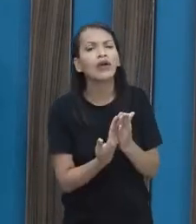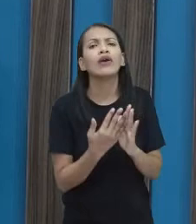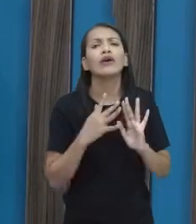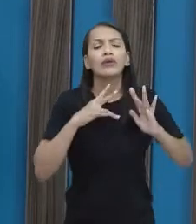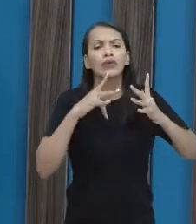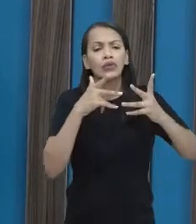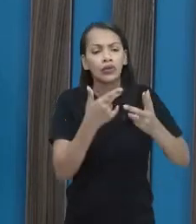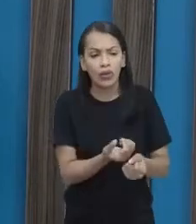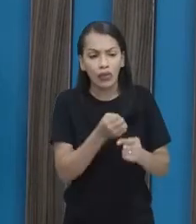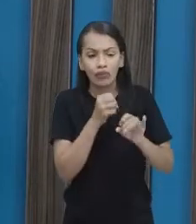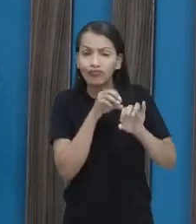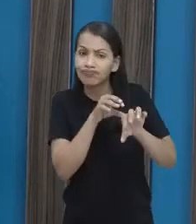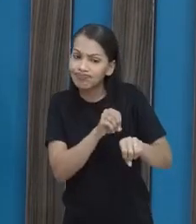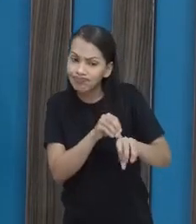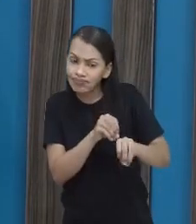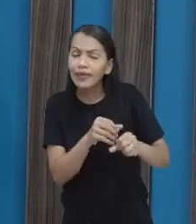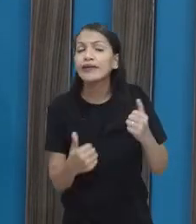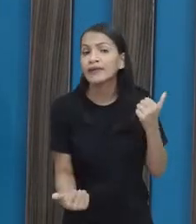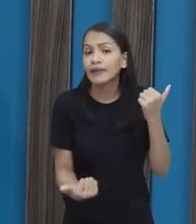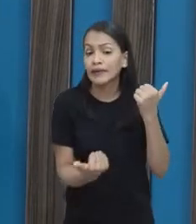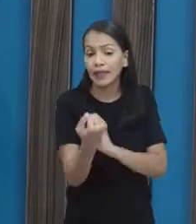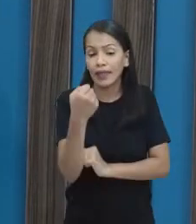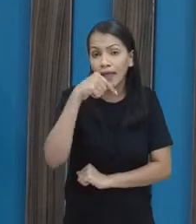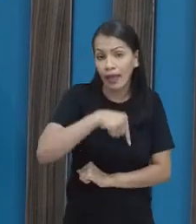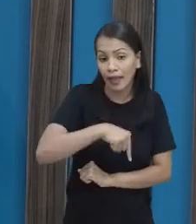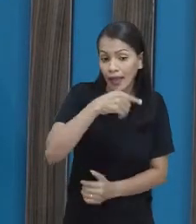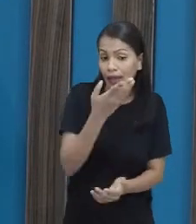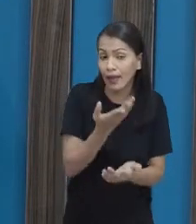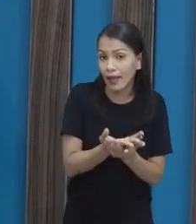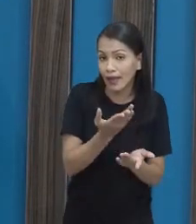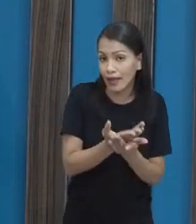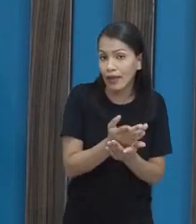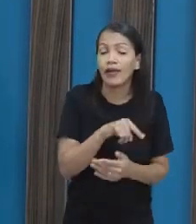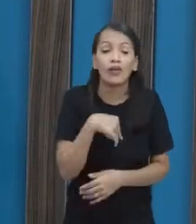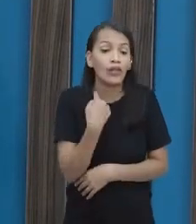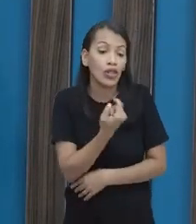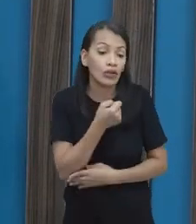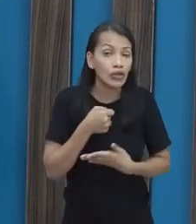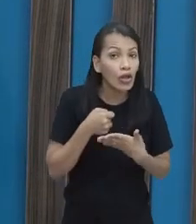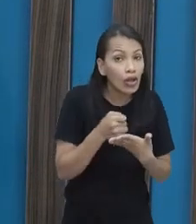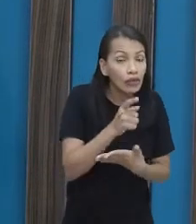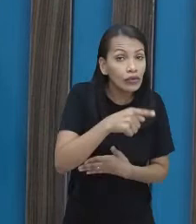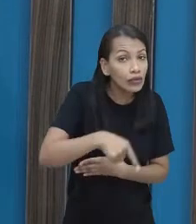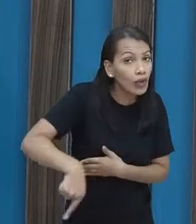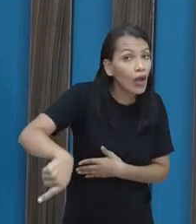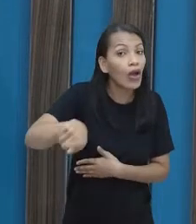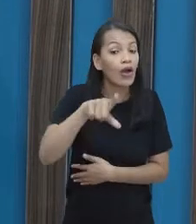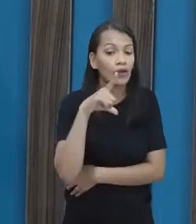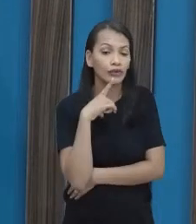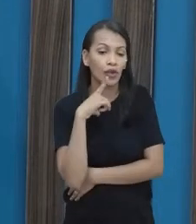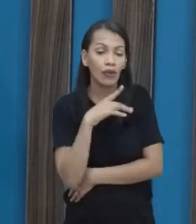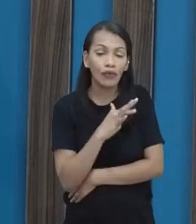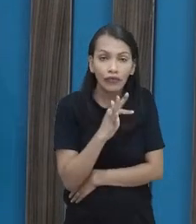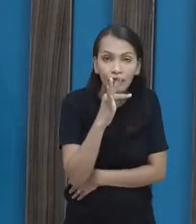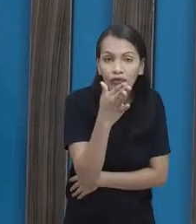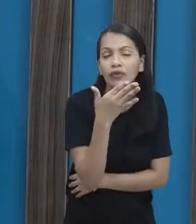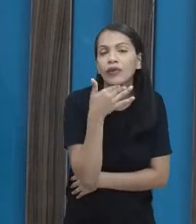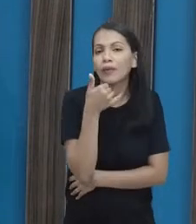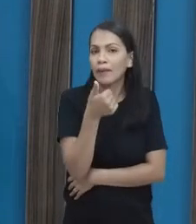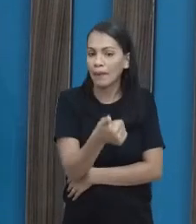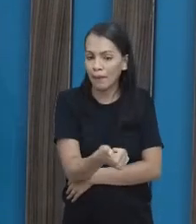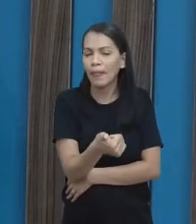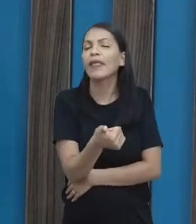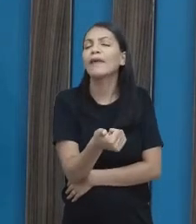as instruções e com o nosso apoio aqui, com as nossas aulas, nós estamos ajudando vocês a terem um futuro, né,